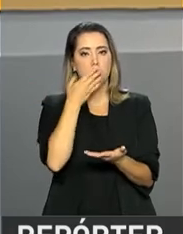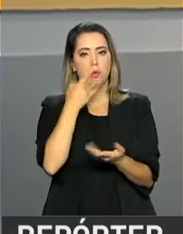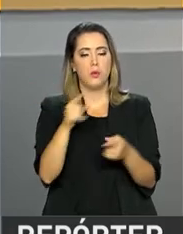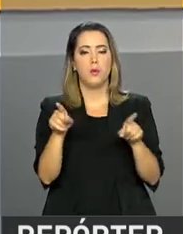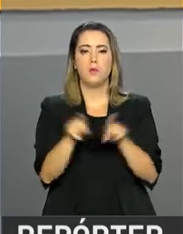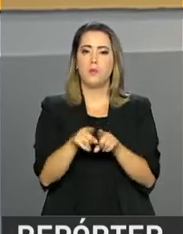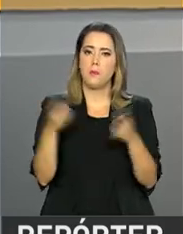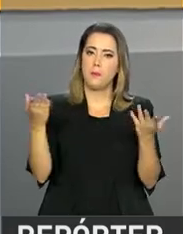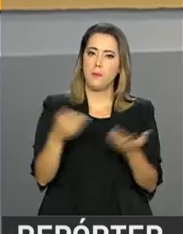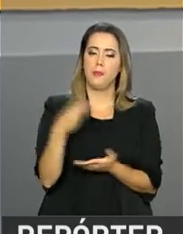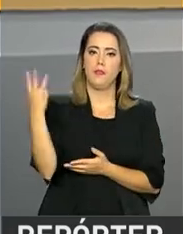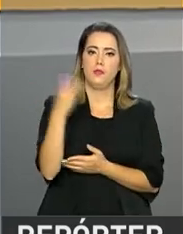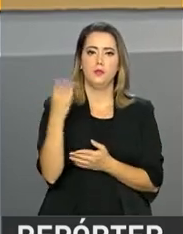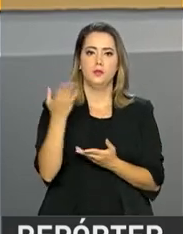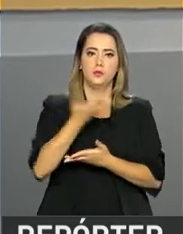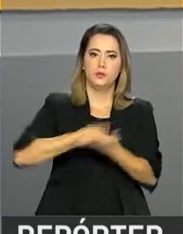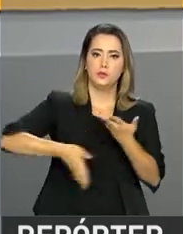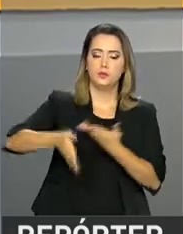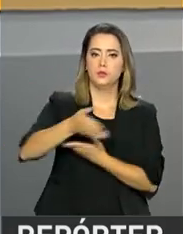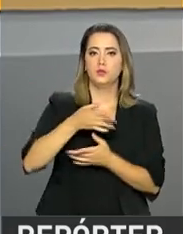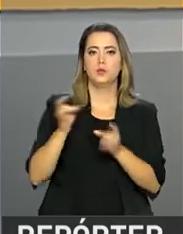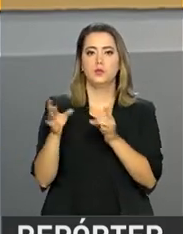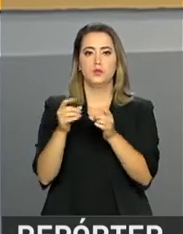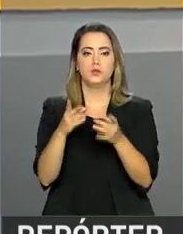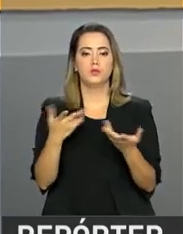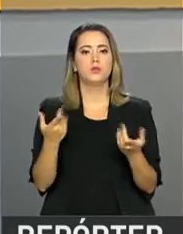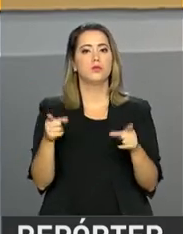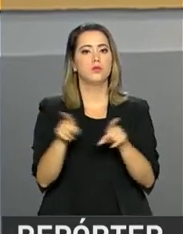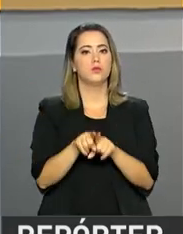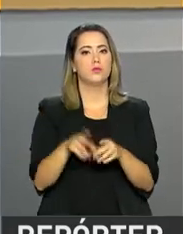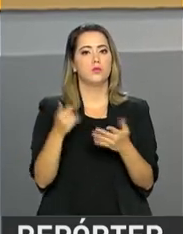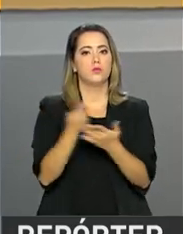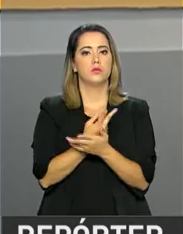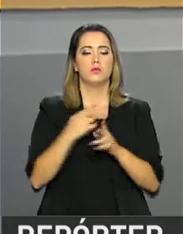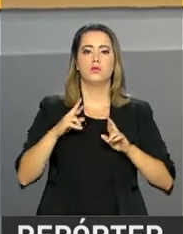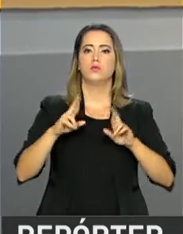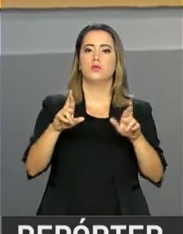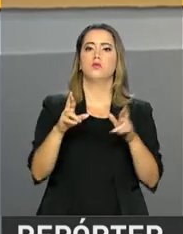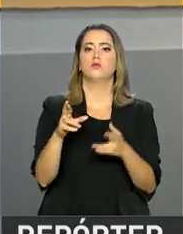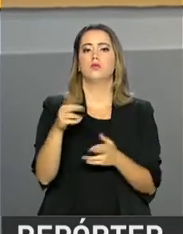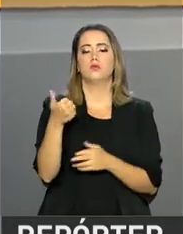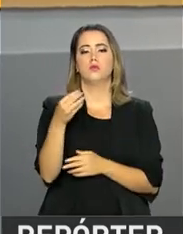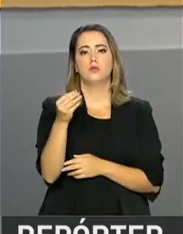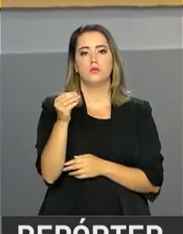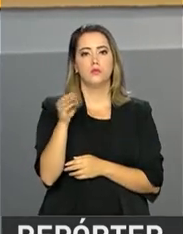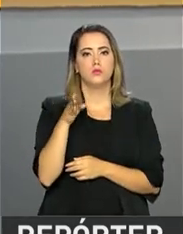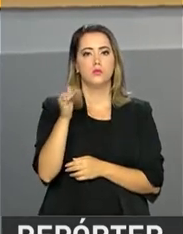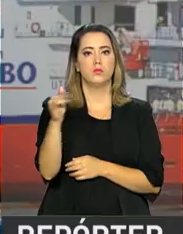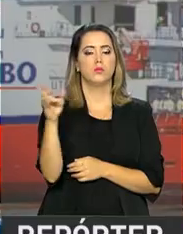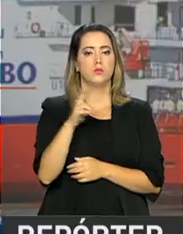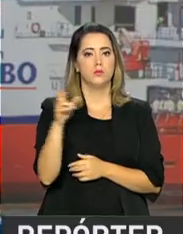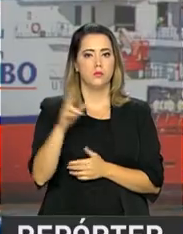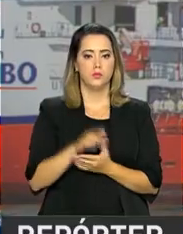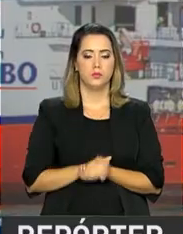de leilões para a exploração do pré sal com expectativa de investimentos de 100 bilhões de reais